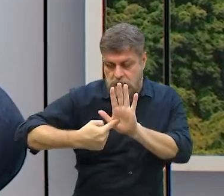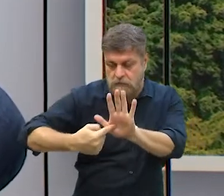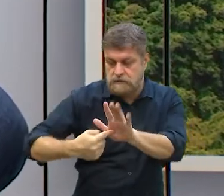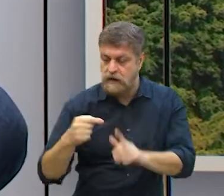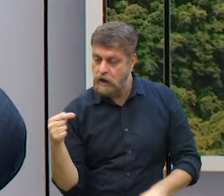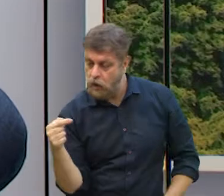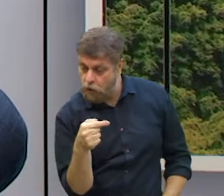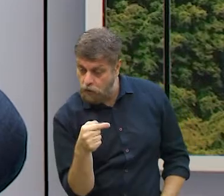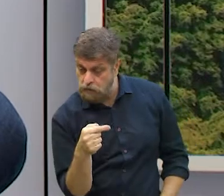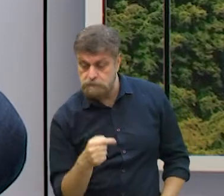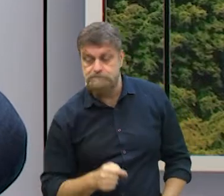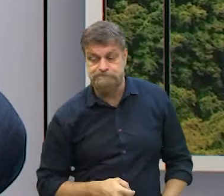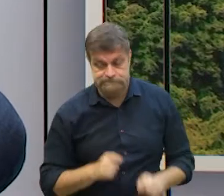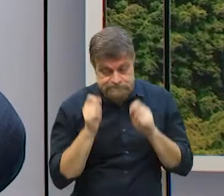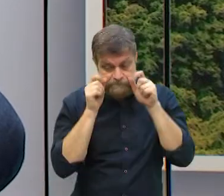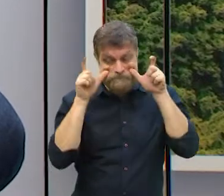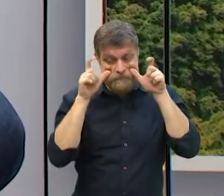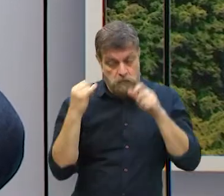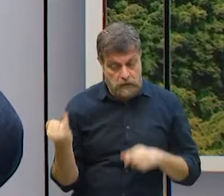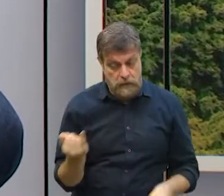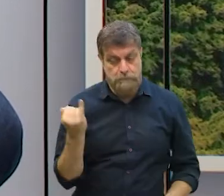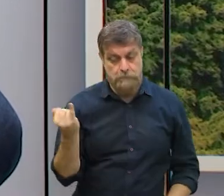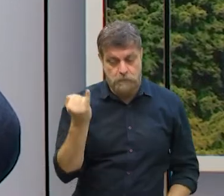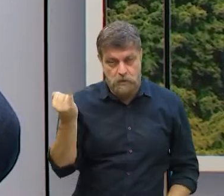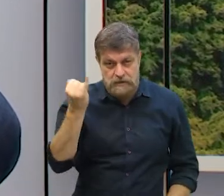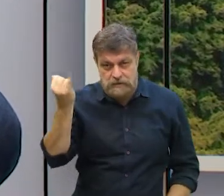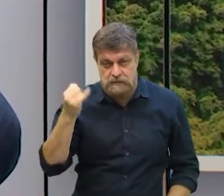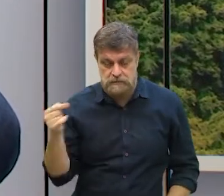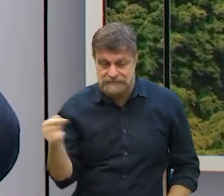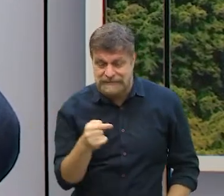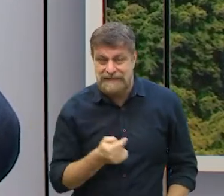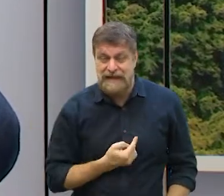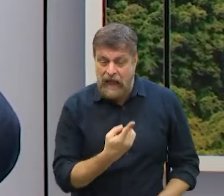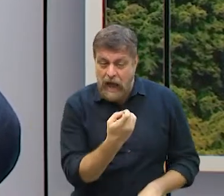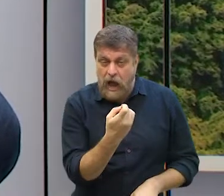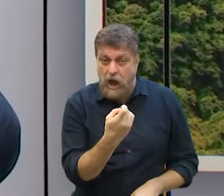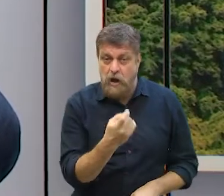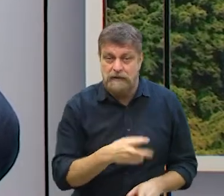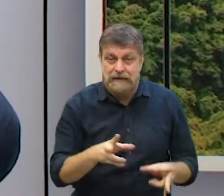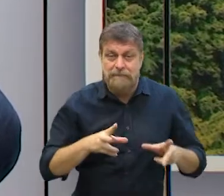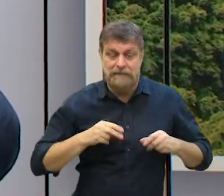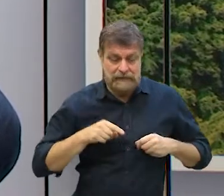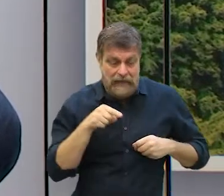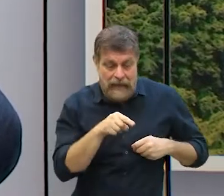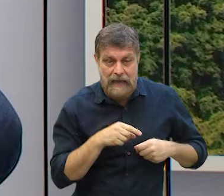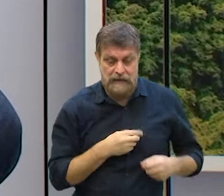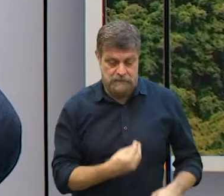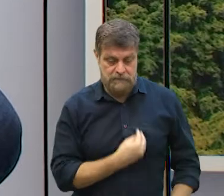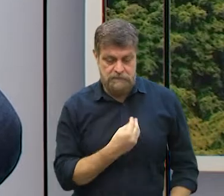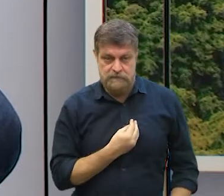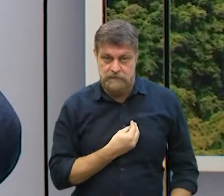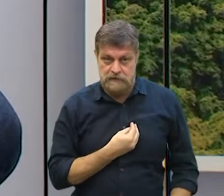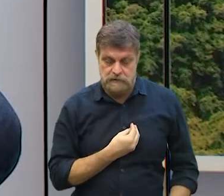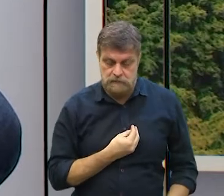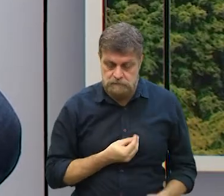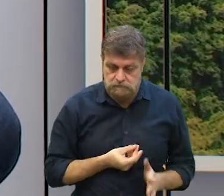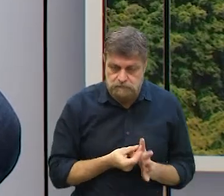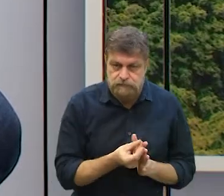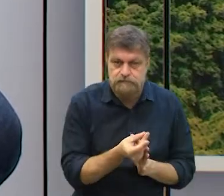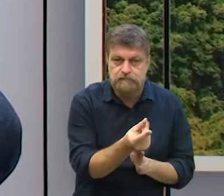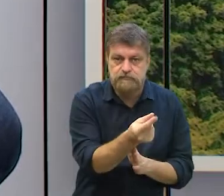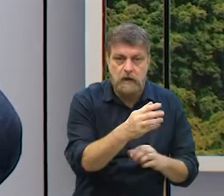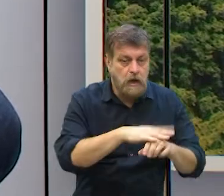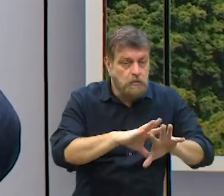tá fazendo uma sinalização de que aquilo ali é extremamente importante, talvez seja a única chance que a pessoa tem de